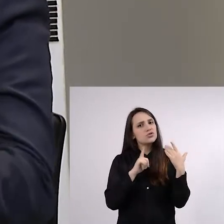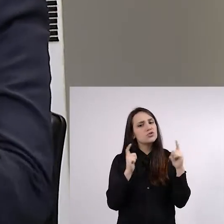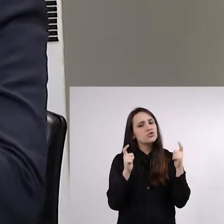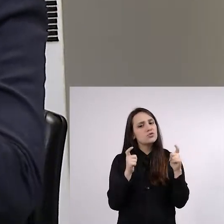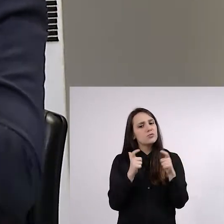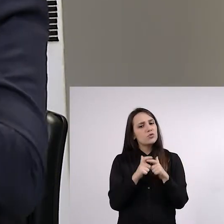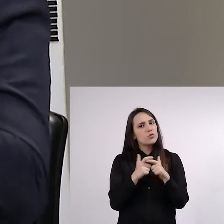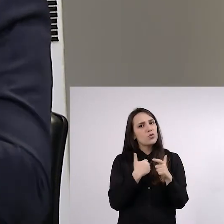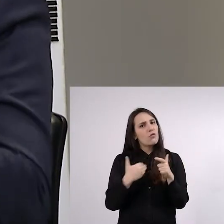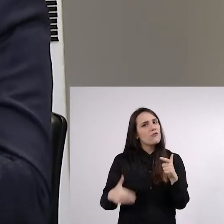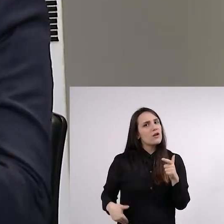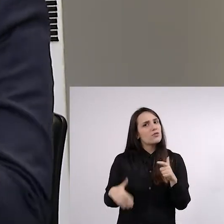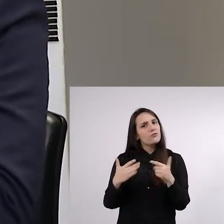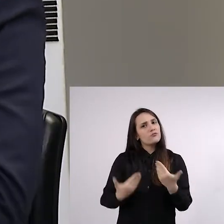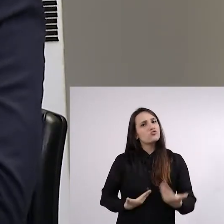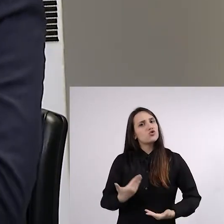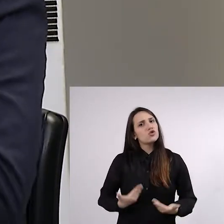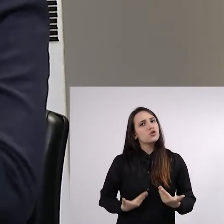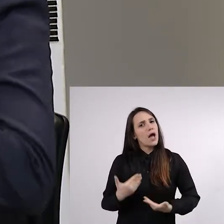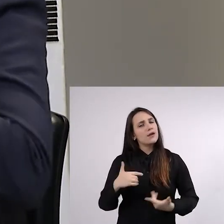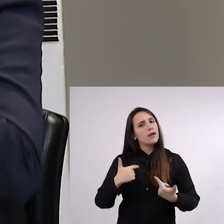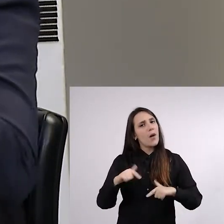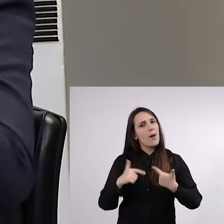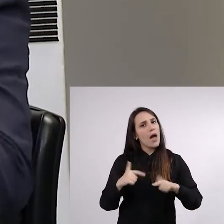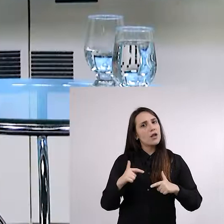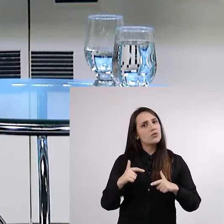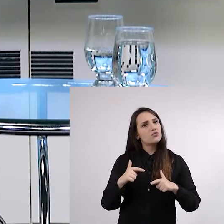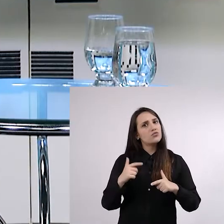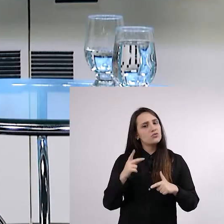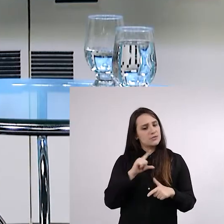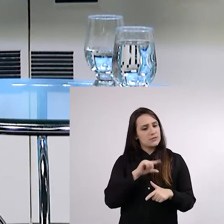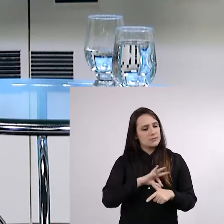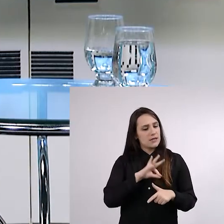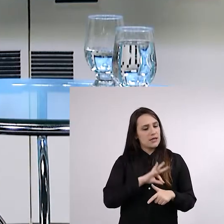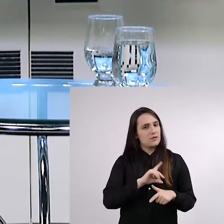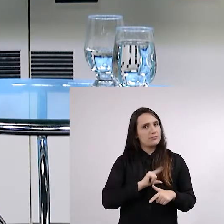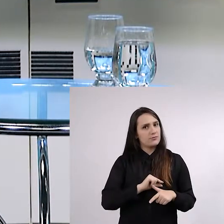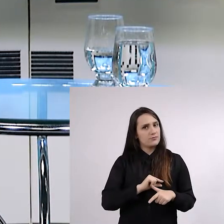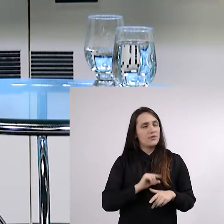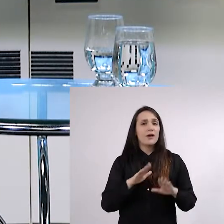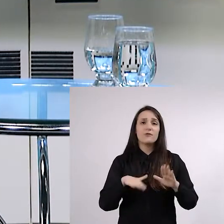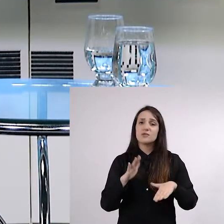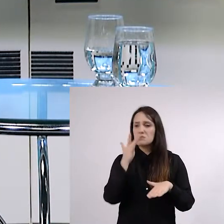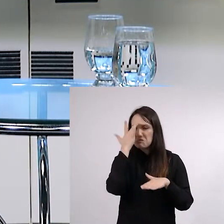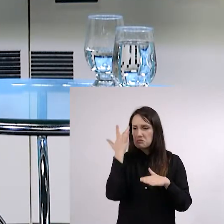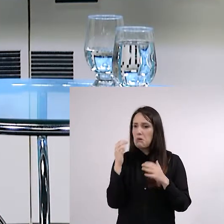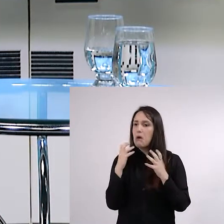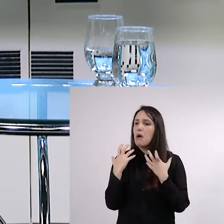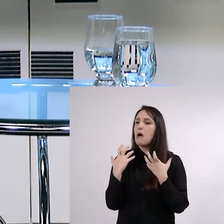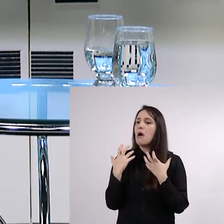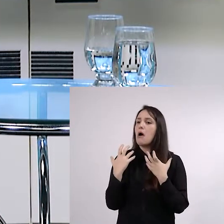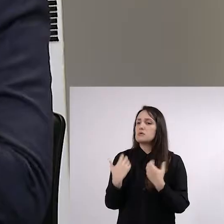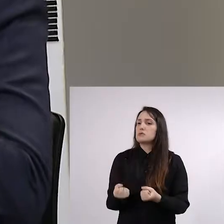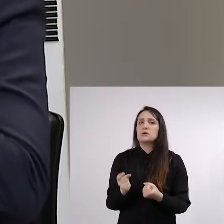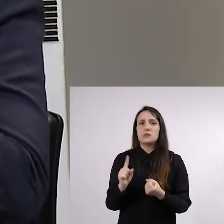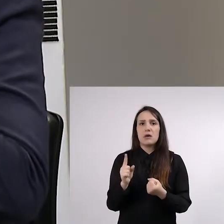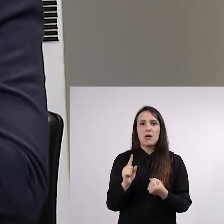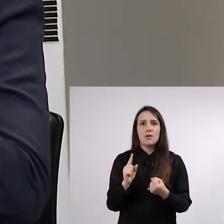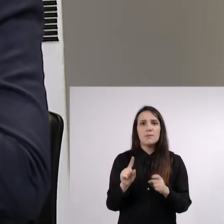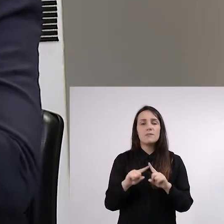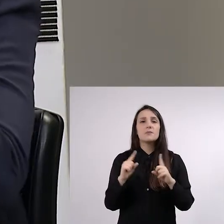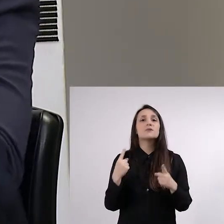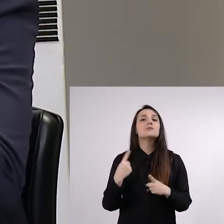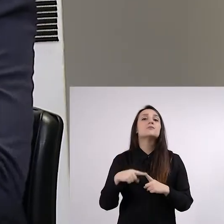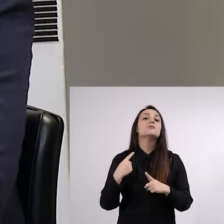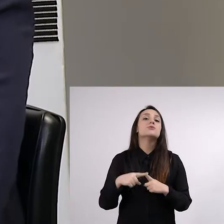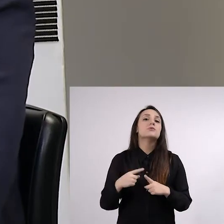sendo implementado, vem desenvolvendo ações, inclusive a gente votando matérias que nem sempre são populares, para poder